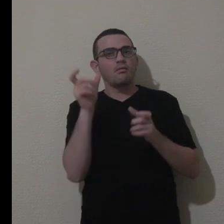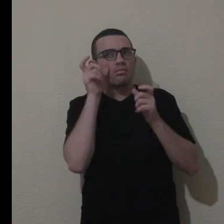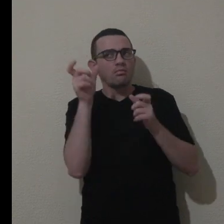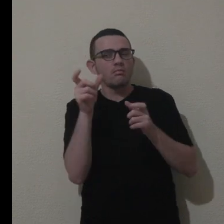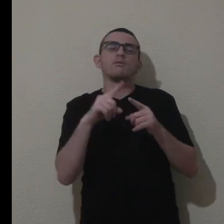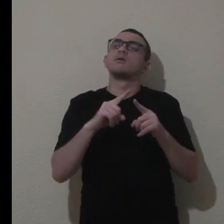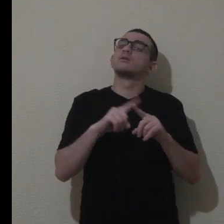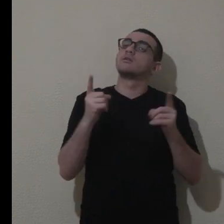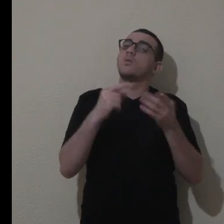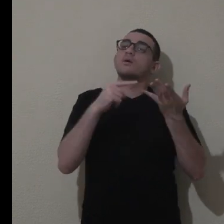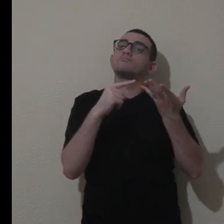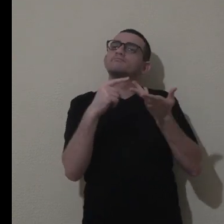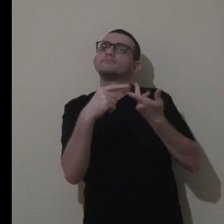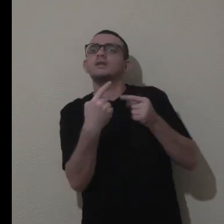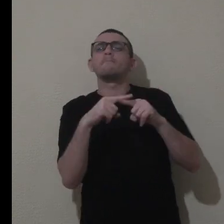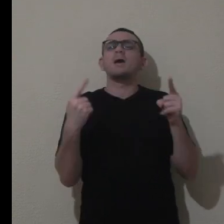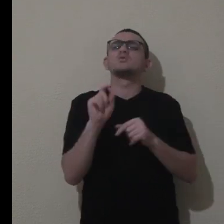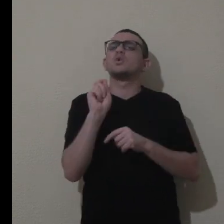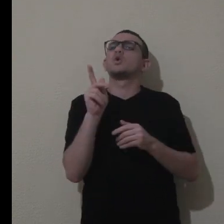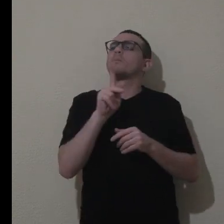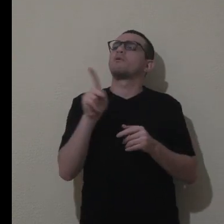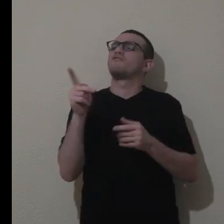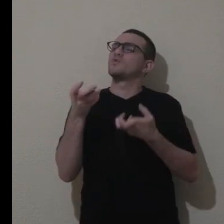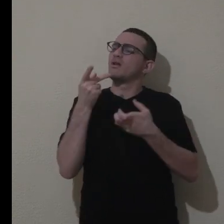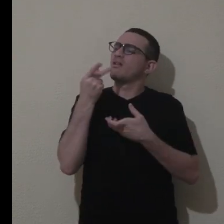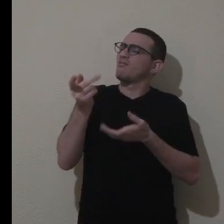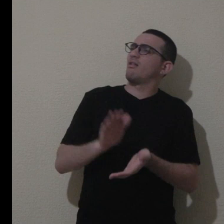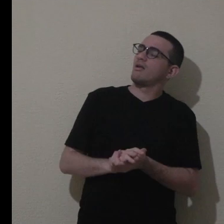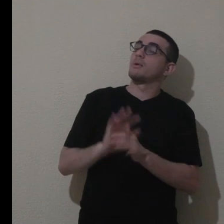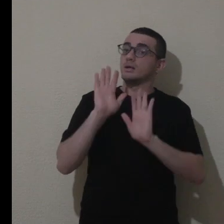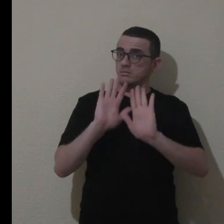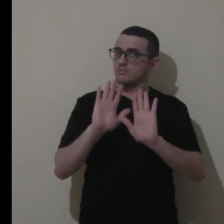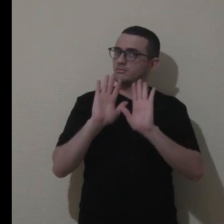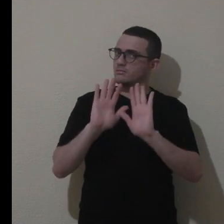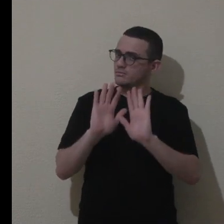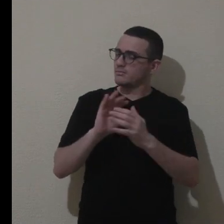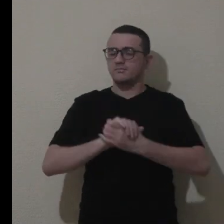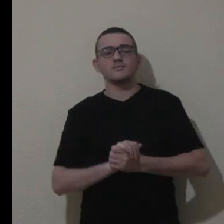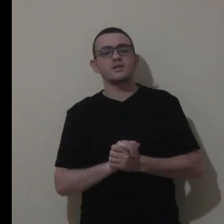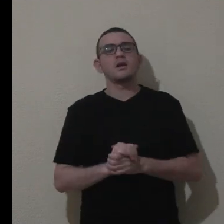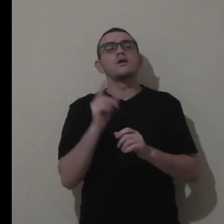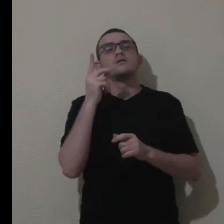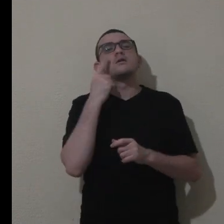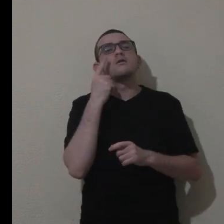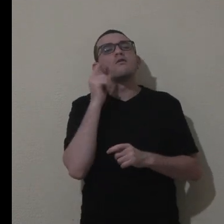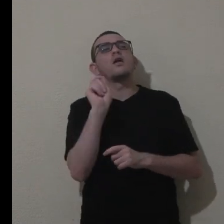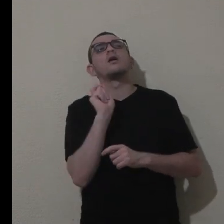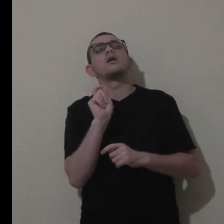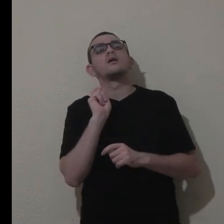esses itens, né, vocês vão estar pensando, pô, mas o que eu li quer dizer? Aguenta aí, pessoal. né? Vocês vão ver que